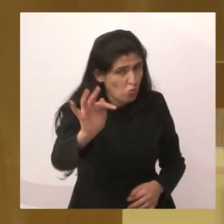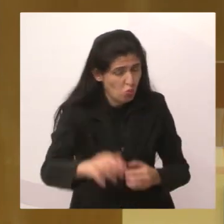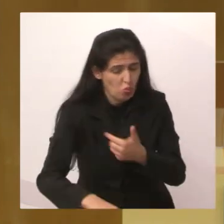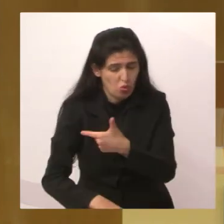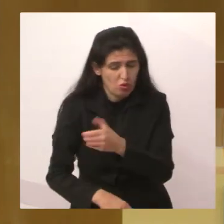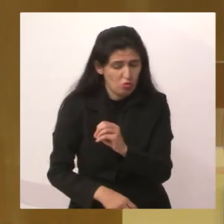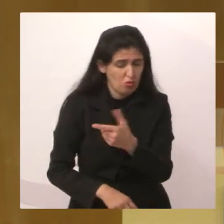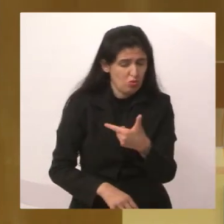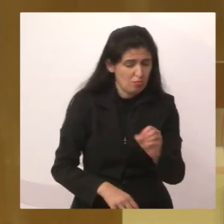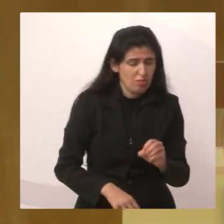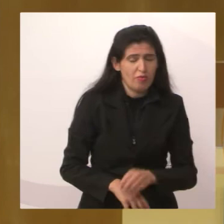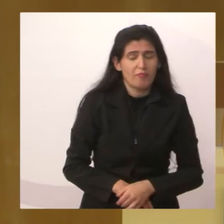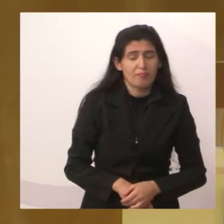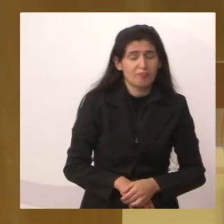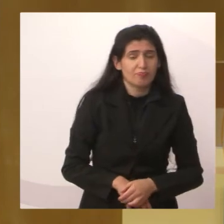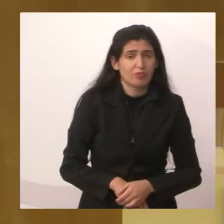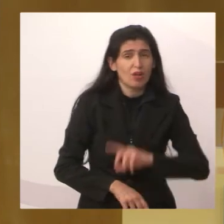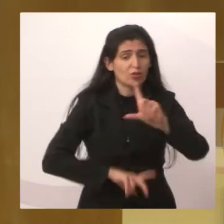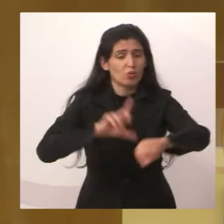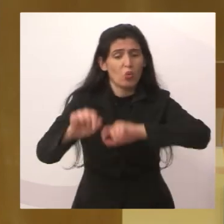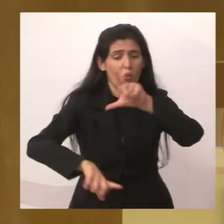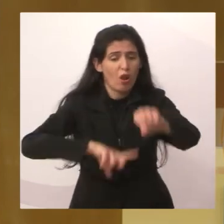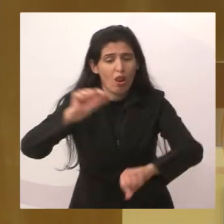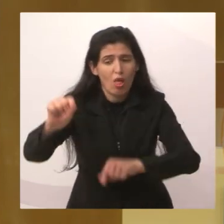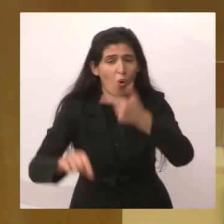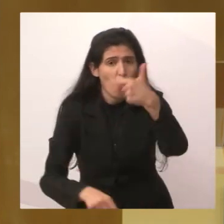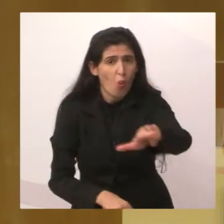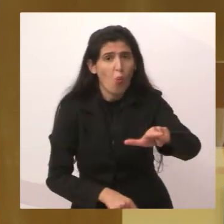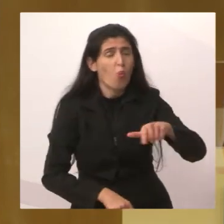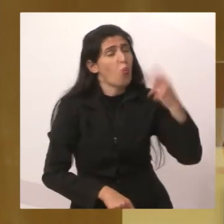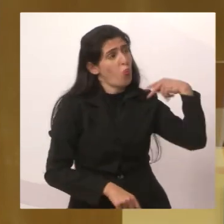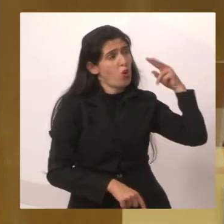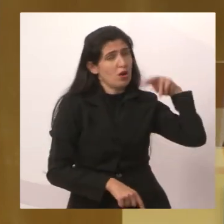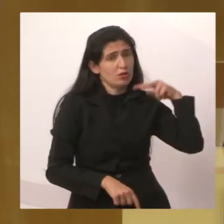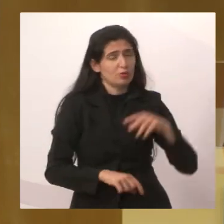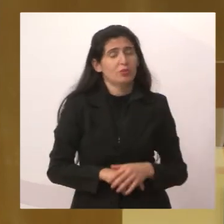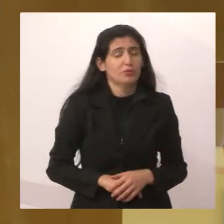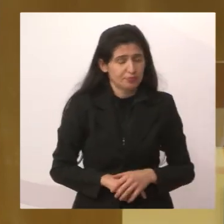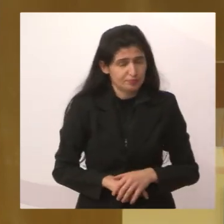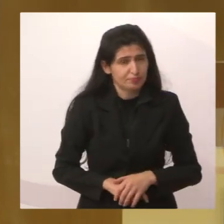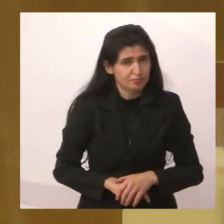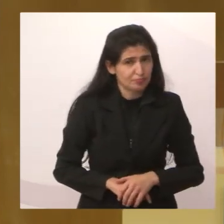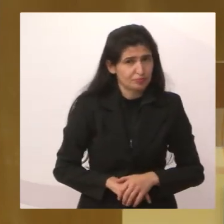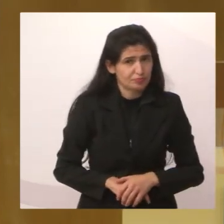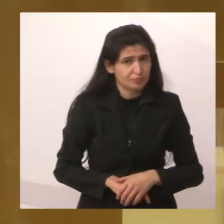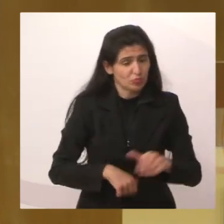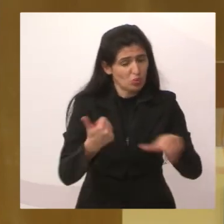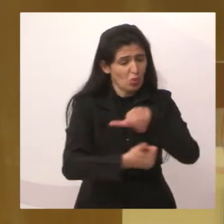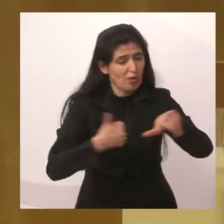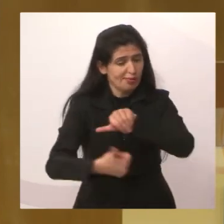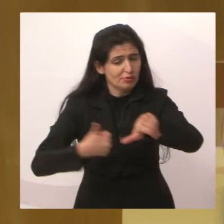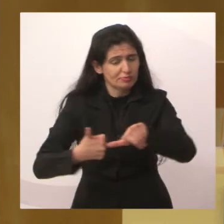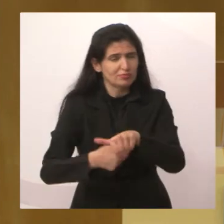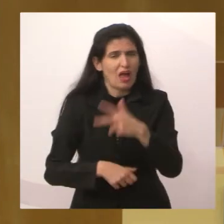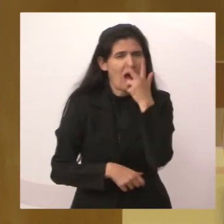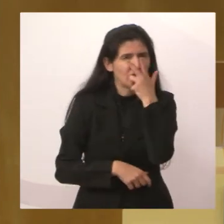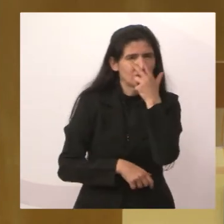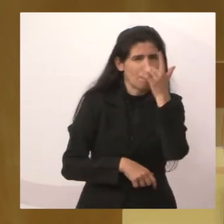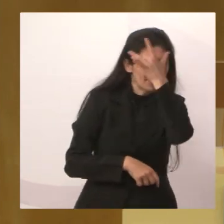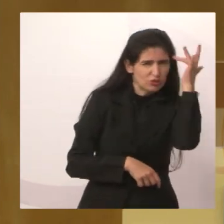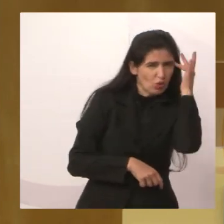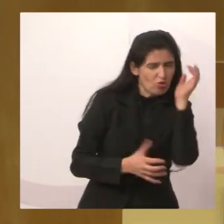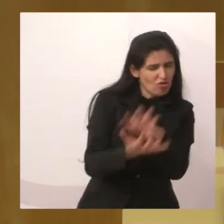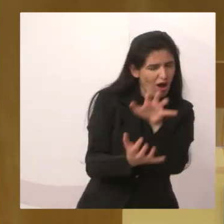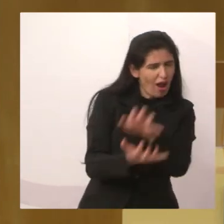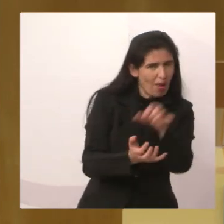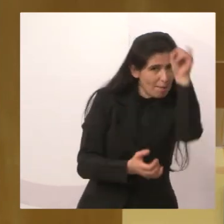outros vereadores e esses daqui sair? Porque acha que o povo de Jacareí é bobo. Mas não é bobo mais.